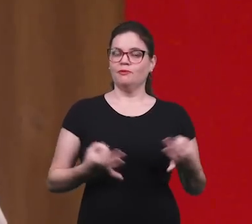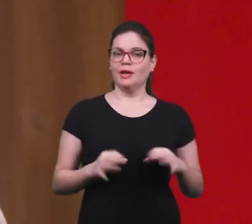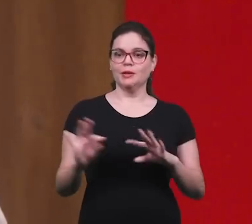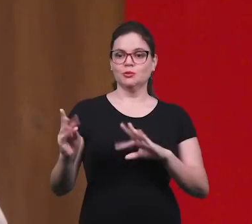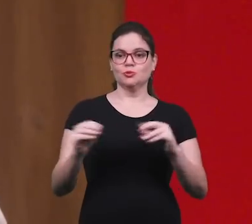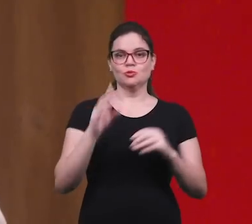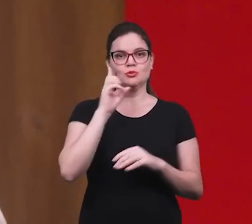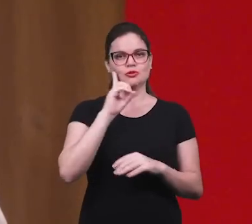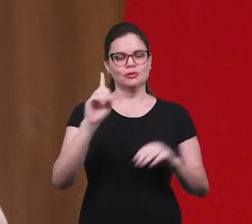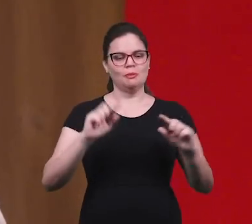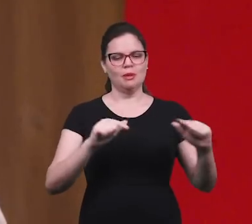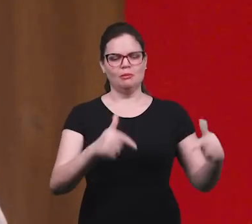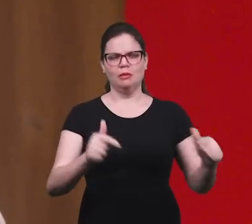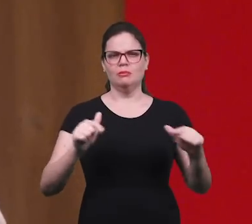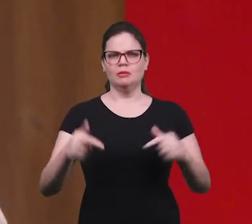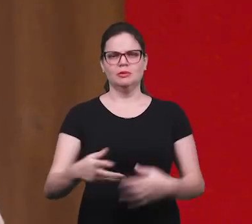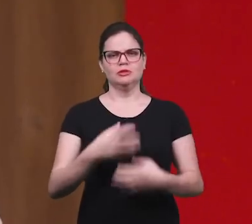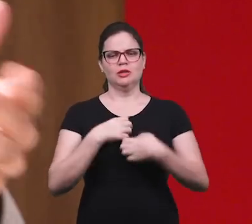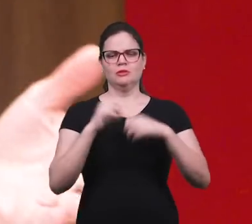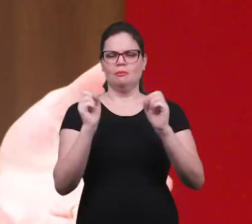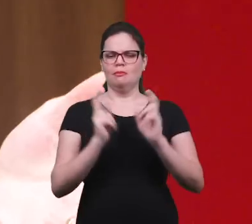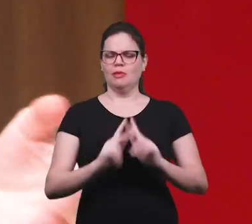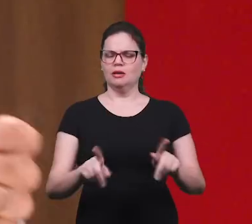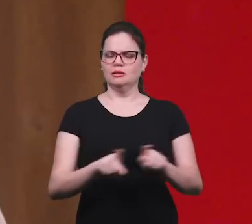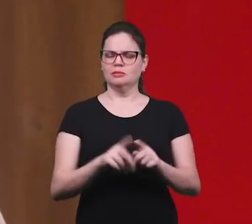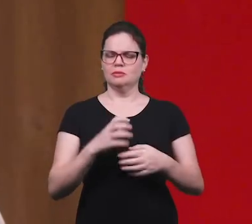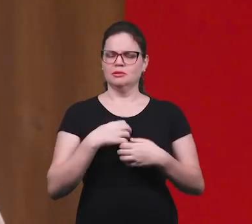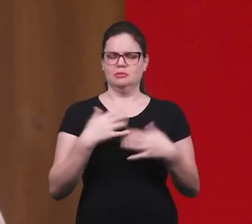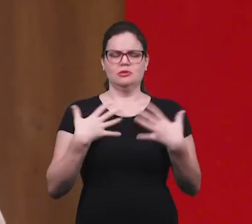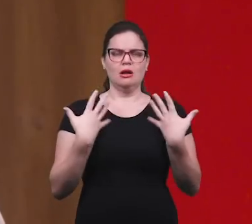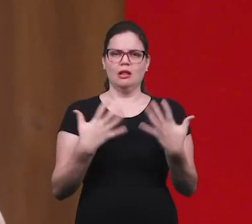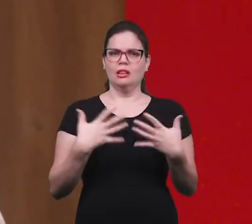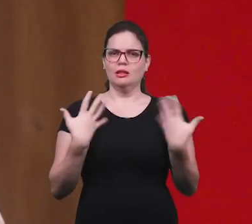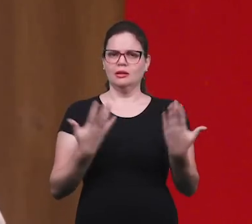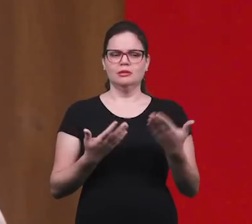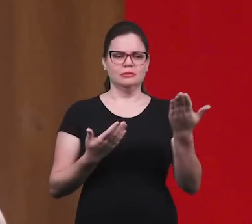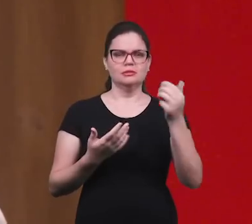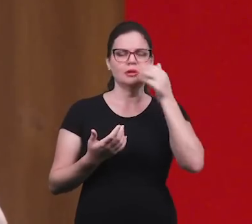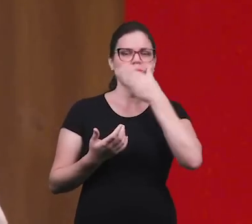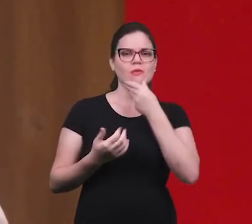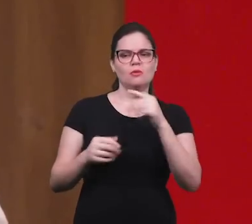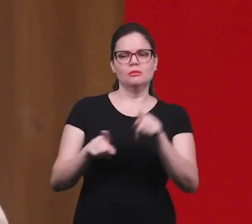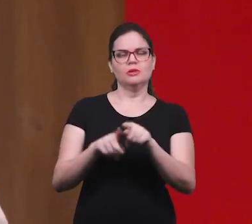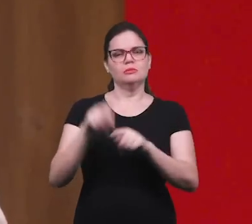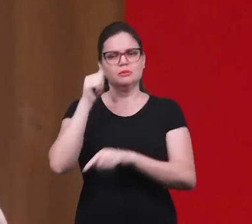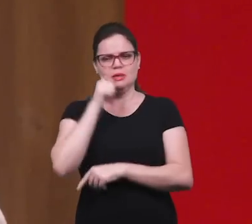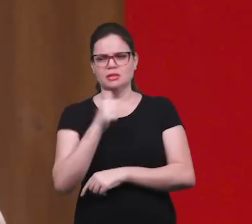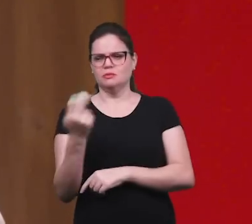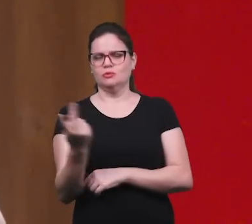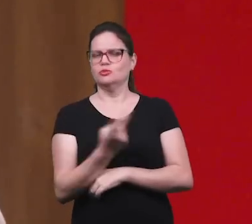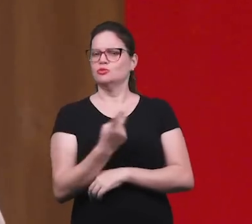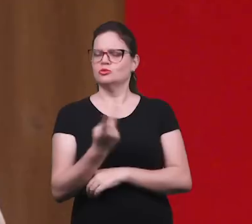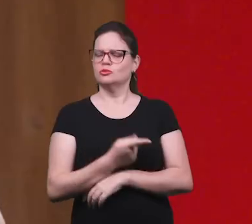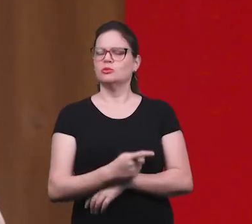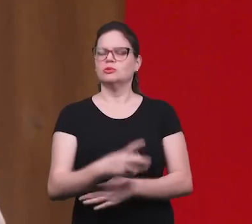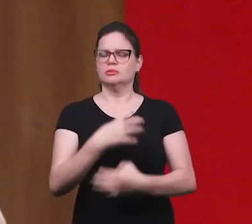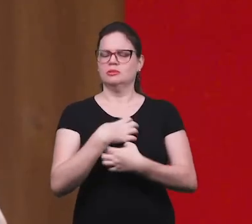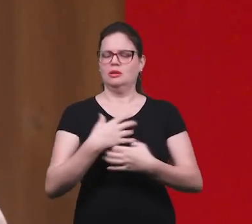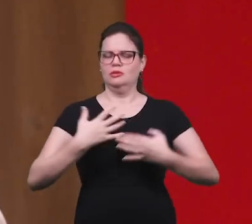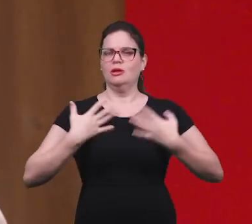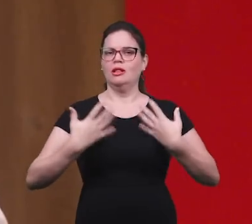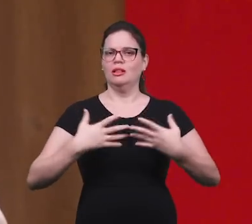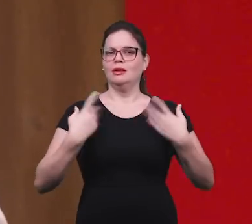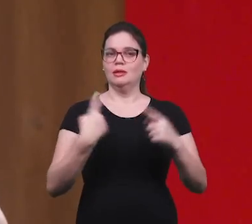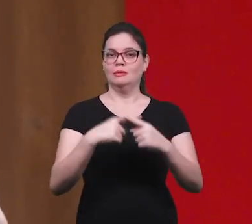traz paz, traz alegria ao homem, tanto o homem quanto a esposa, né? Mas a família, quando ela está